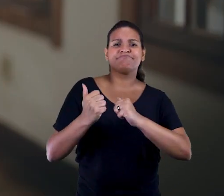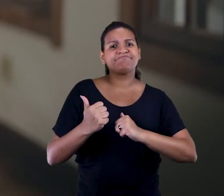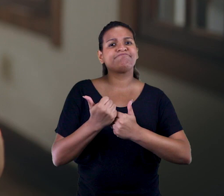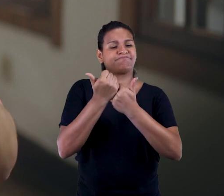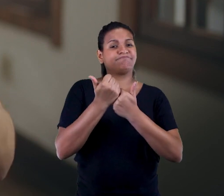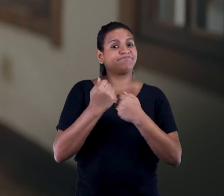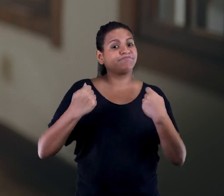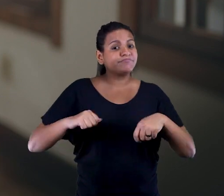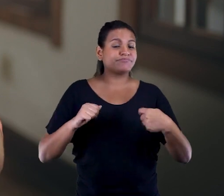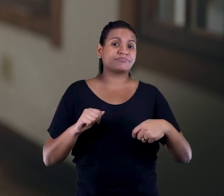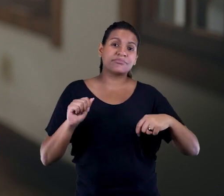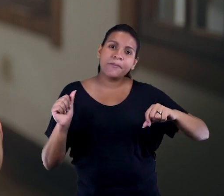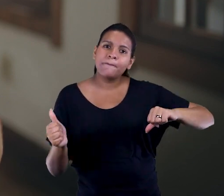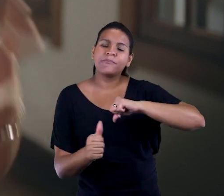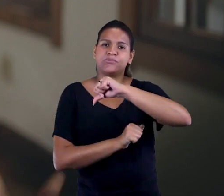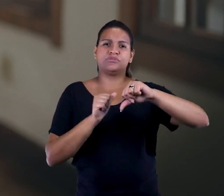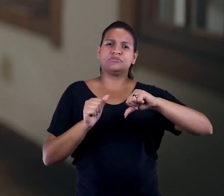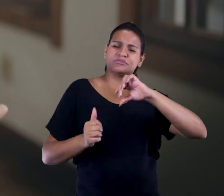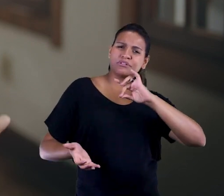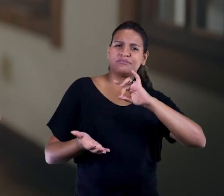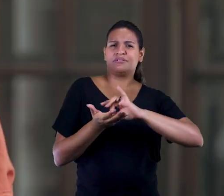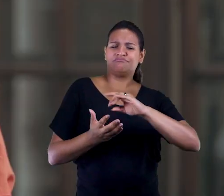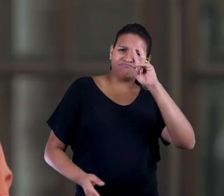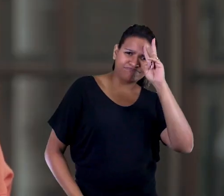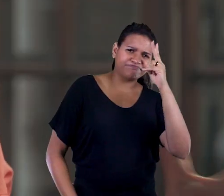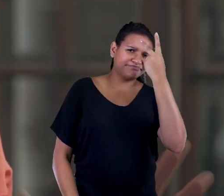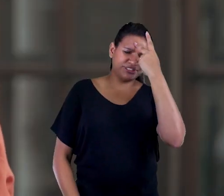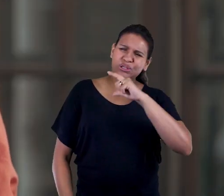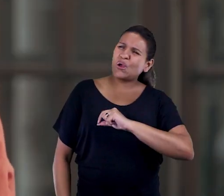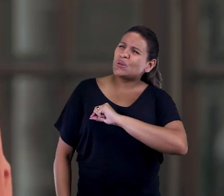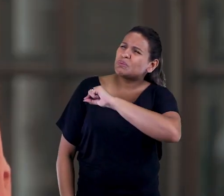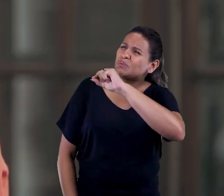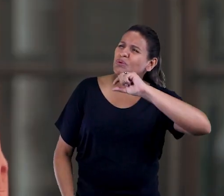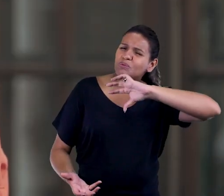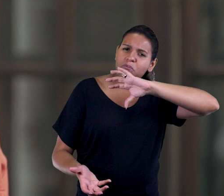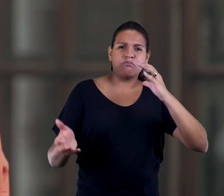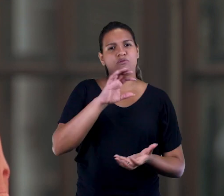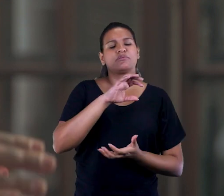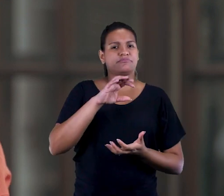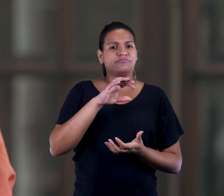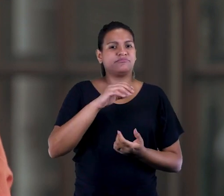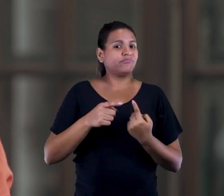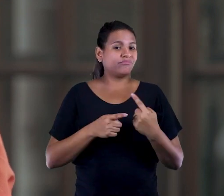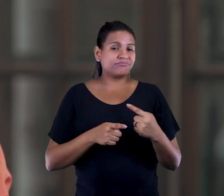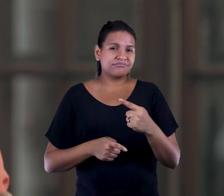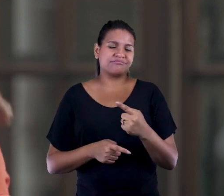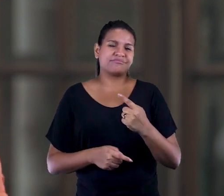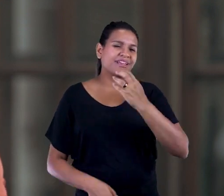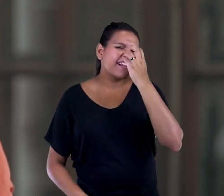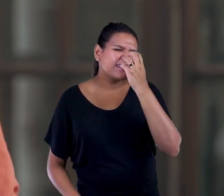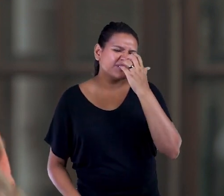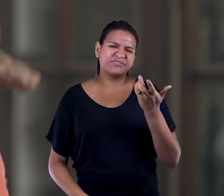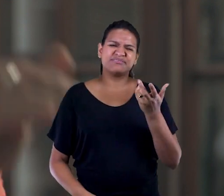gente precisa fazer uma mudança real de paradigma para construir algo novo em que esses cães e gatos não